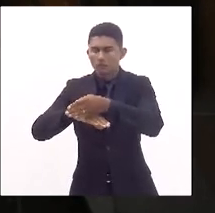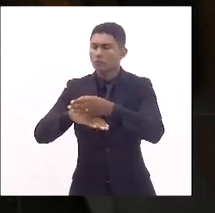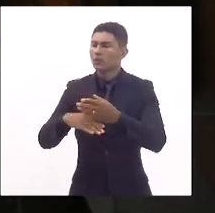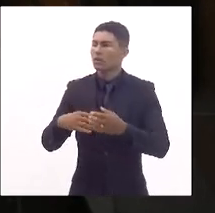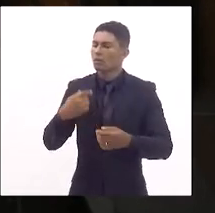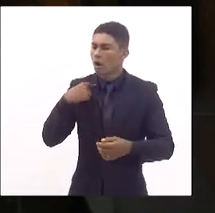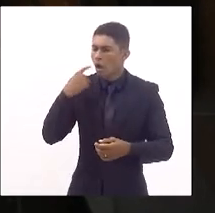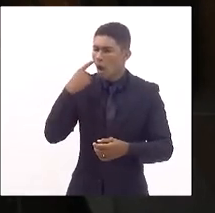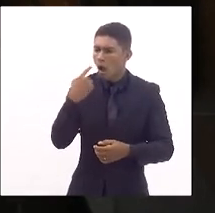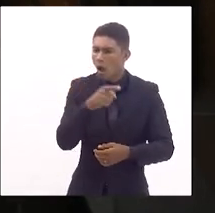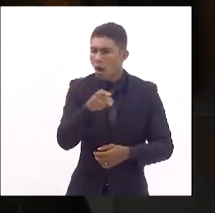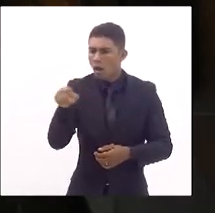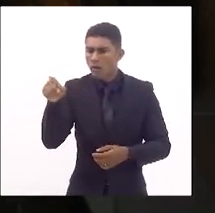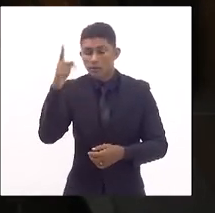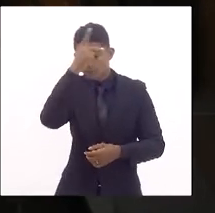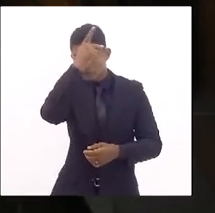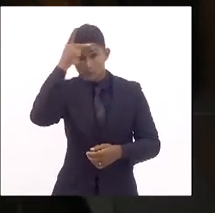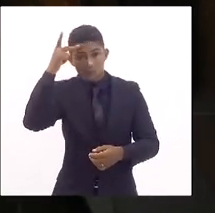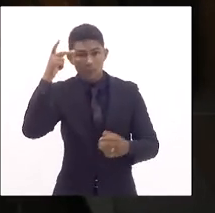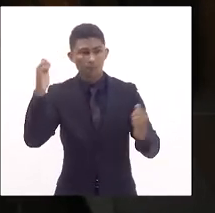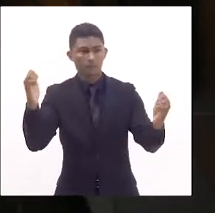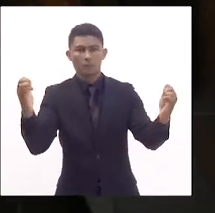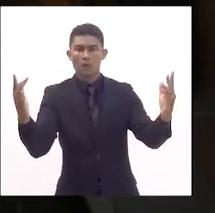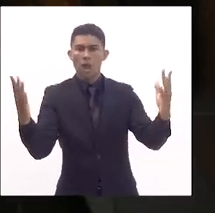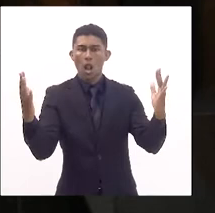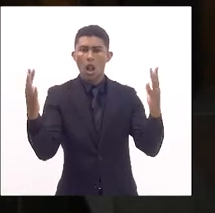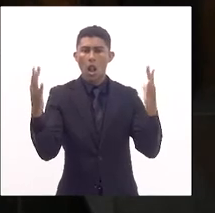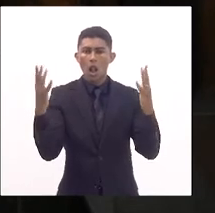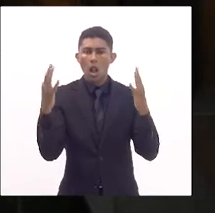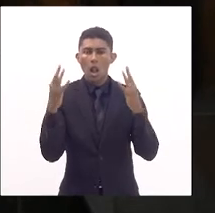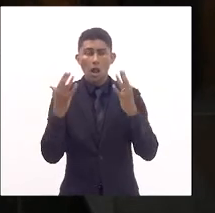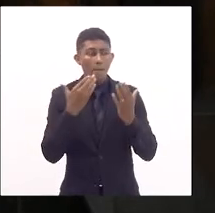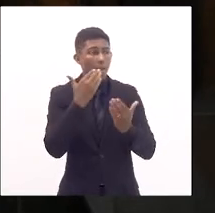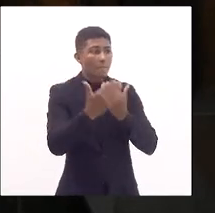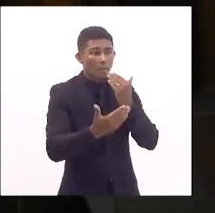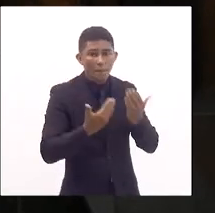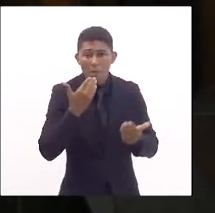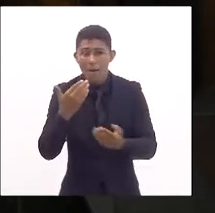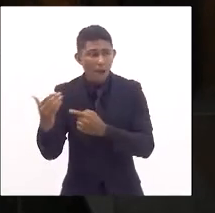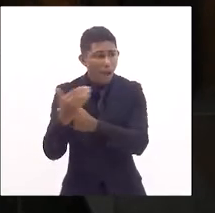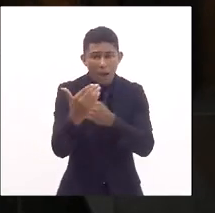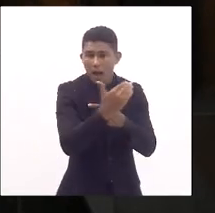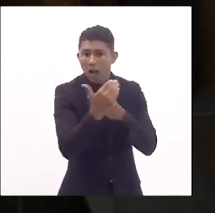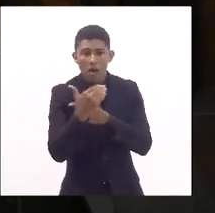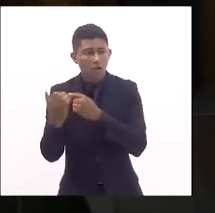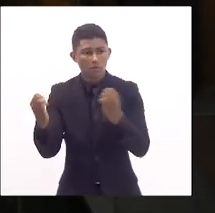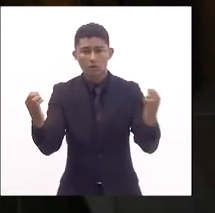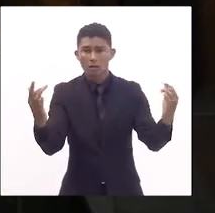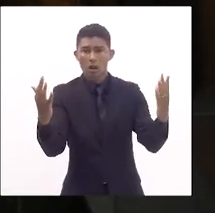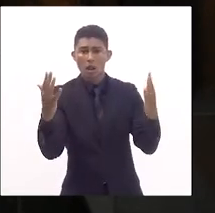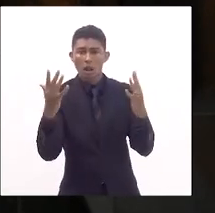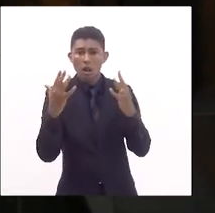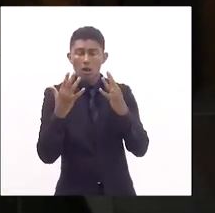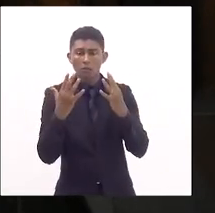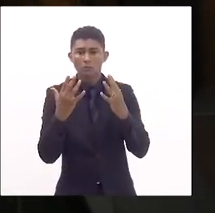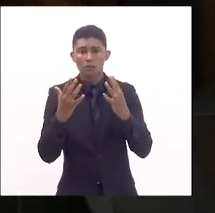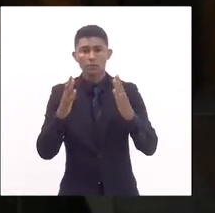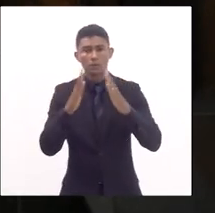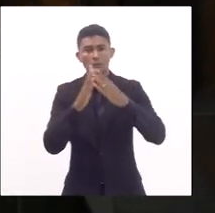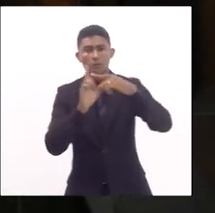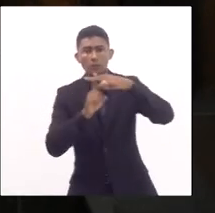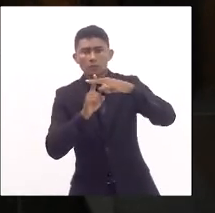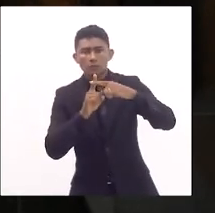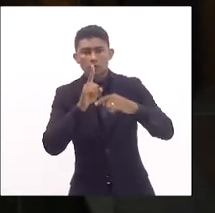as pessoas já estão abordando pedindo socorro de dentro de uma unidade de saúde